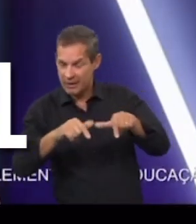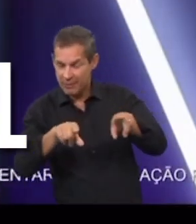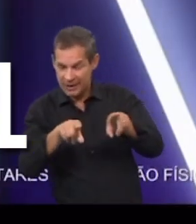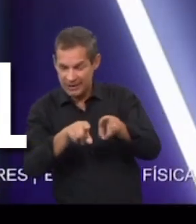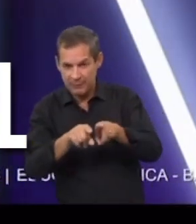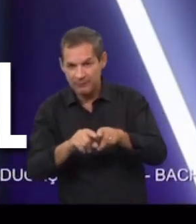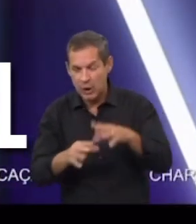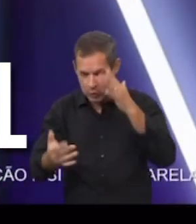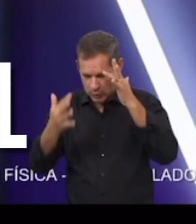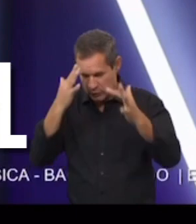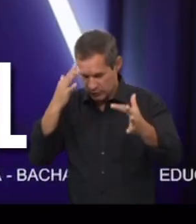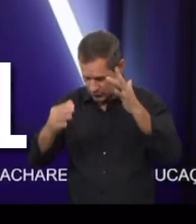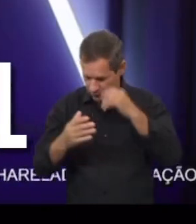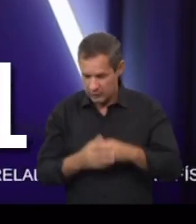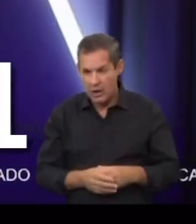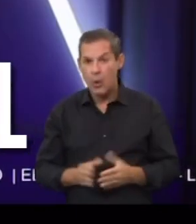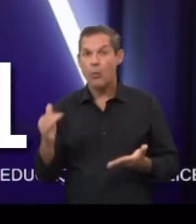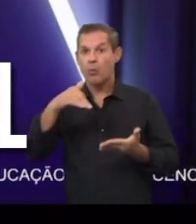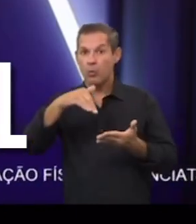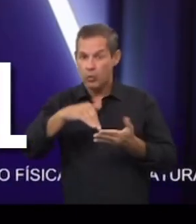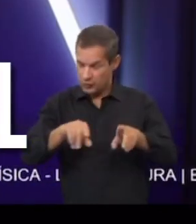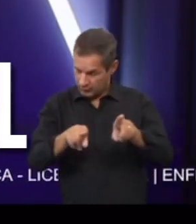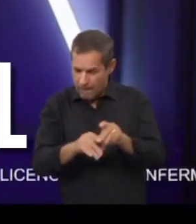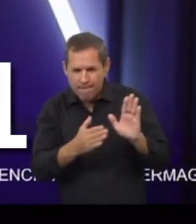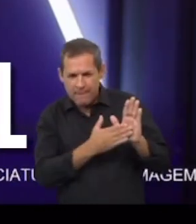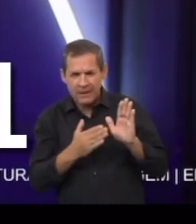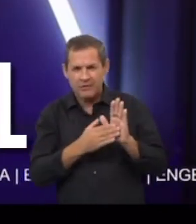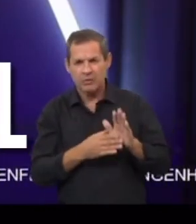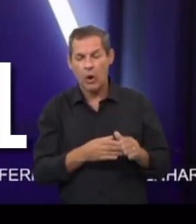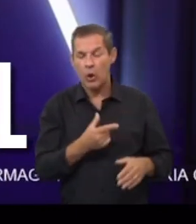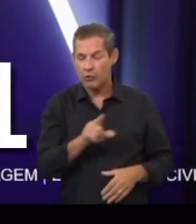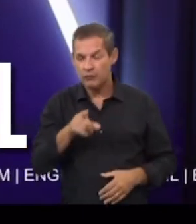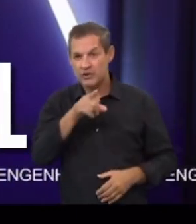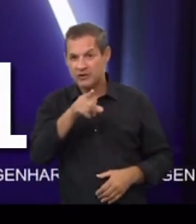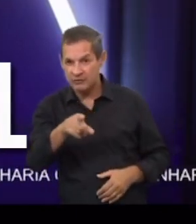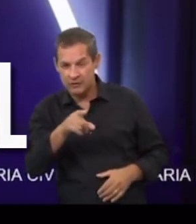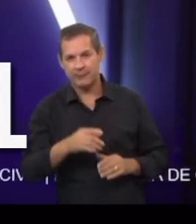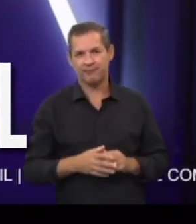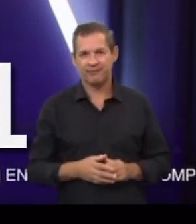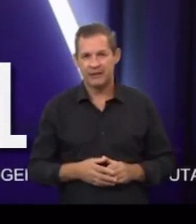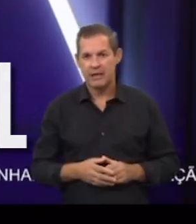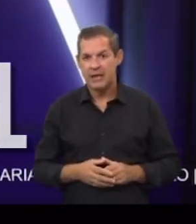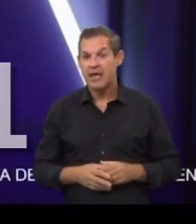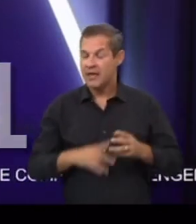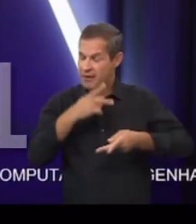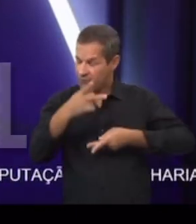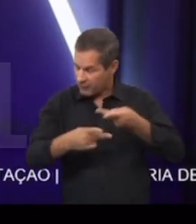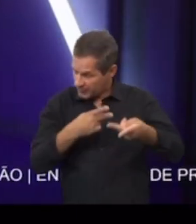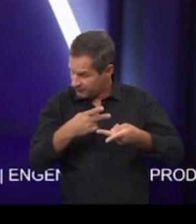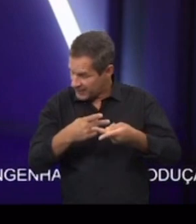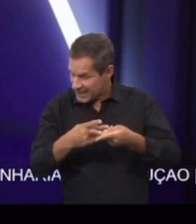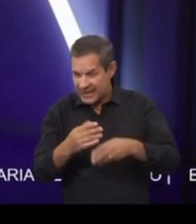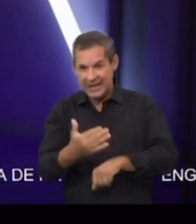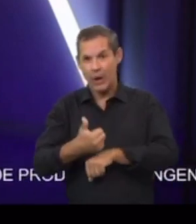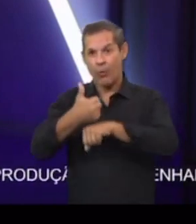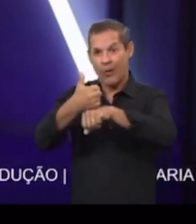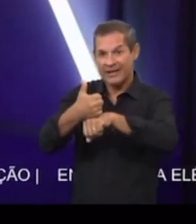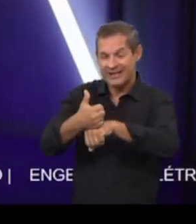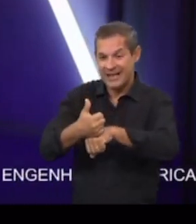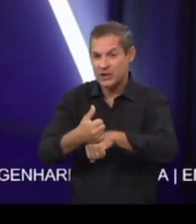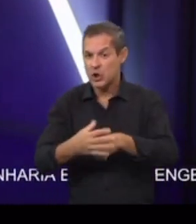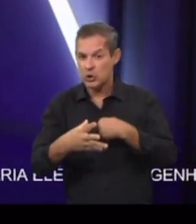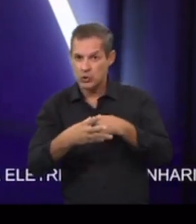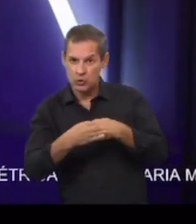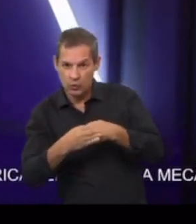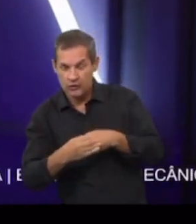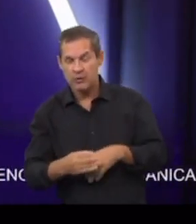e realizações. Por fim, parabenizamos novamente a vocês e dizemos que a qualidade da formação